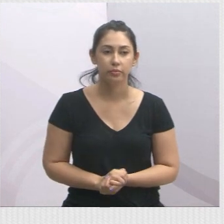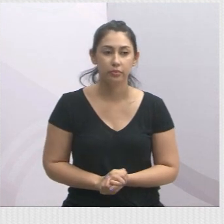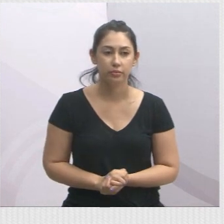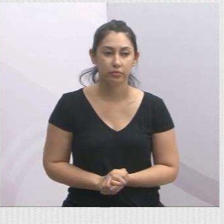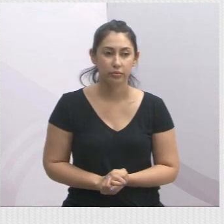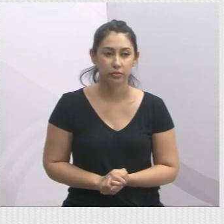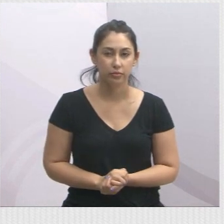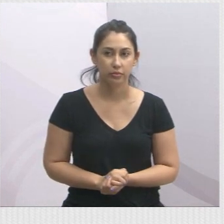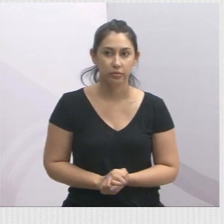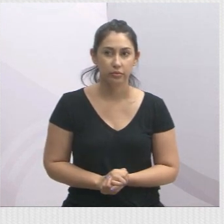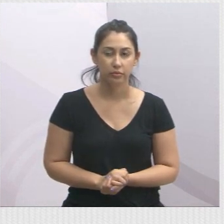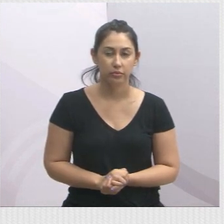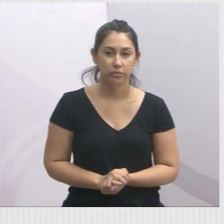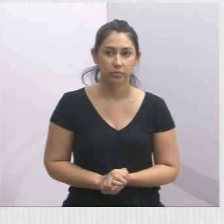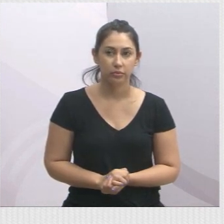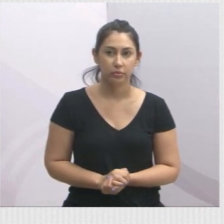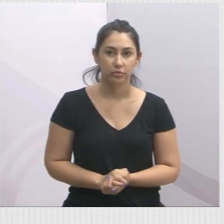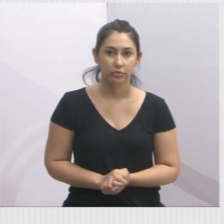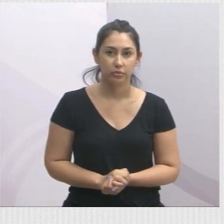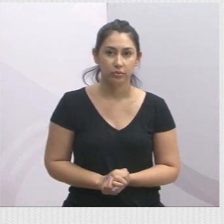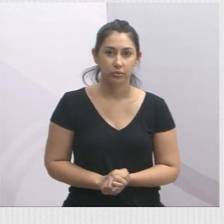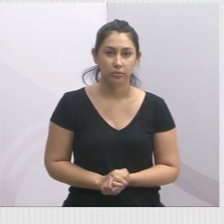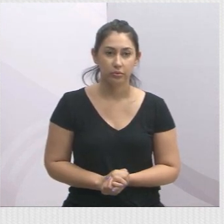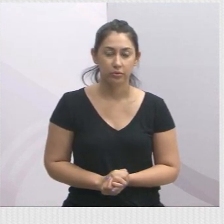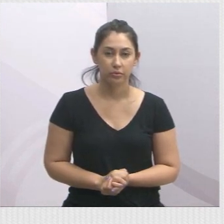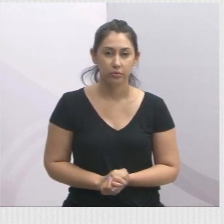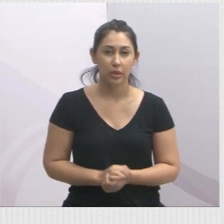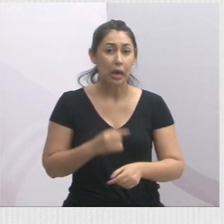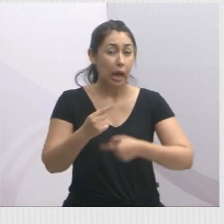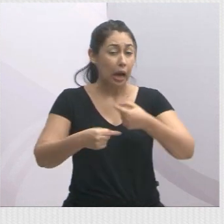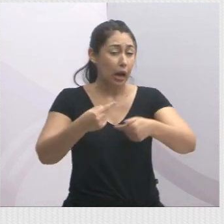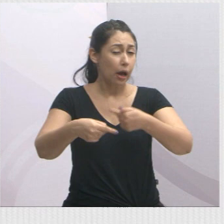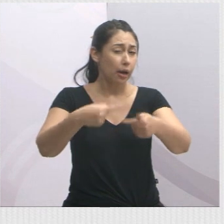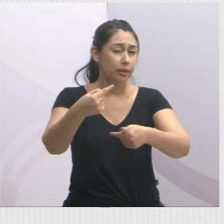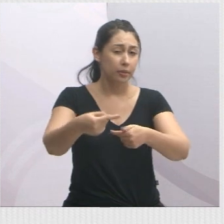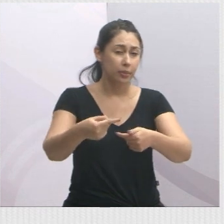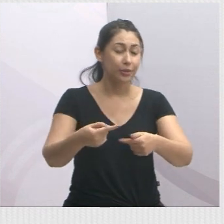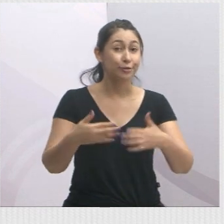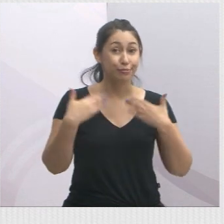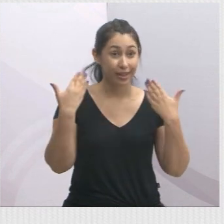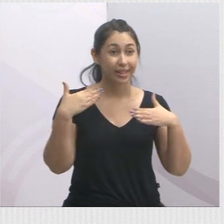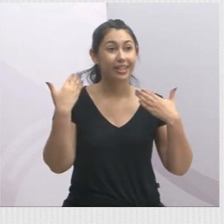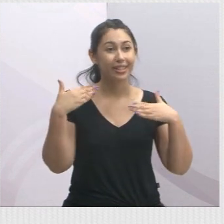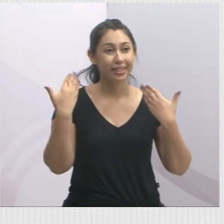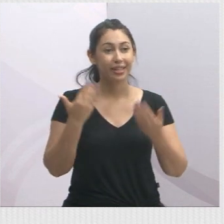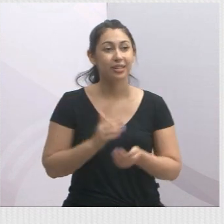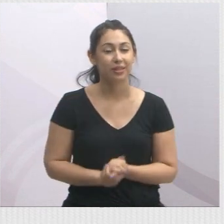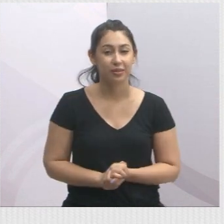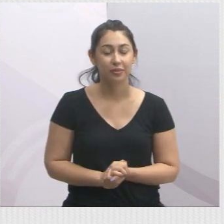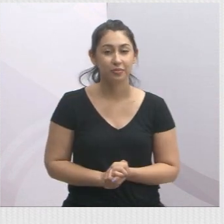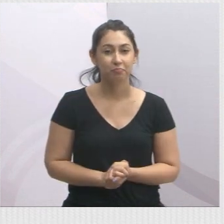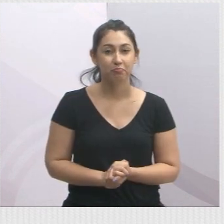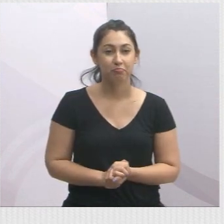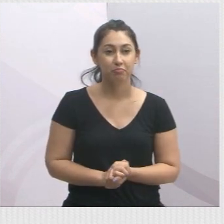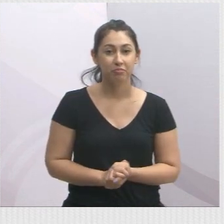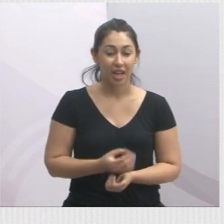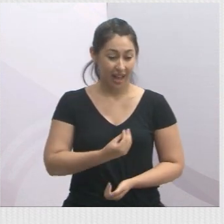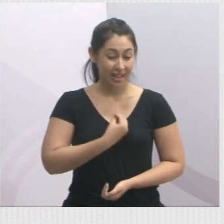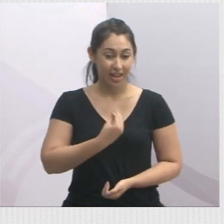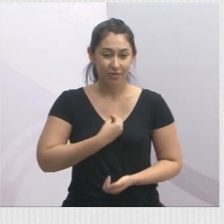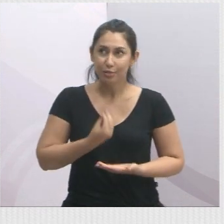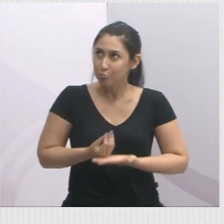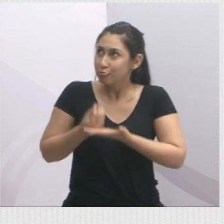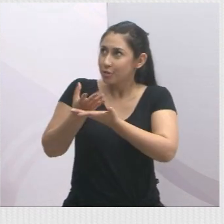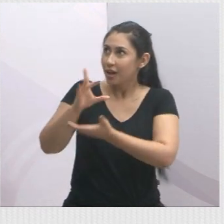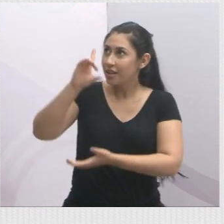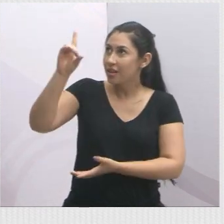sua esposa, a senhora Maria Germano de Lima, que pouco tempo depois, e para a alegria daqueles pioneiros, entregaram suas vidas ao